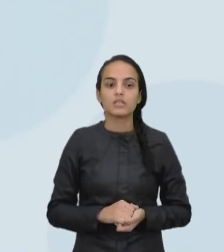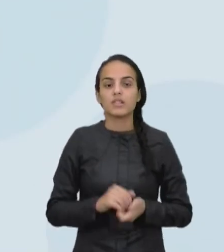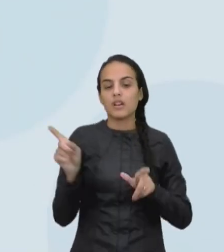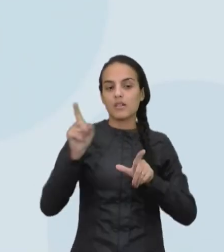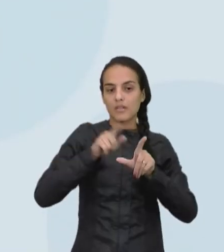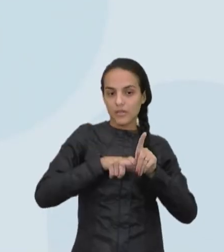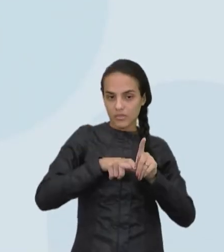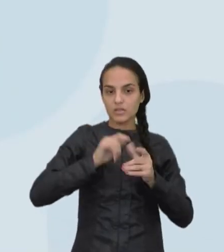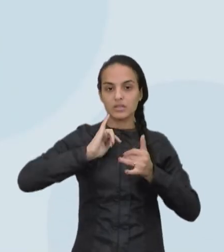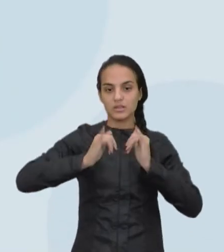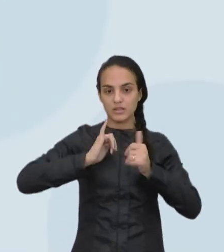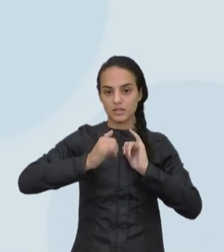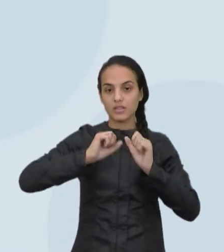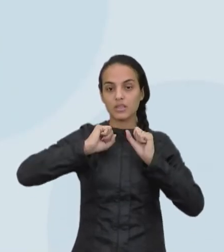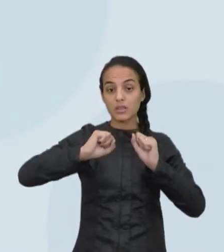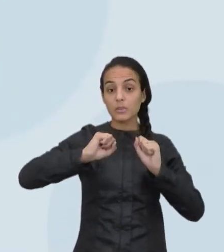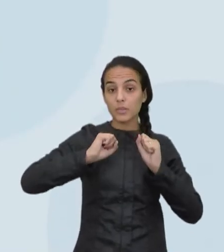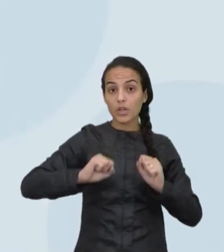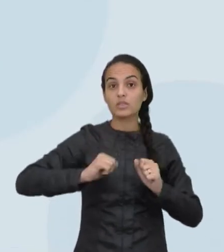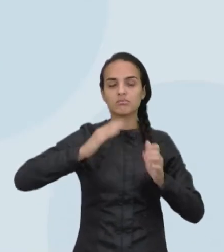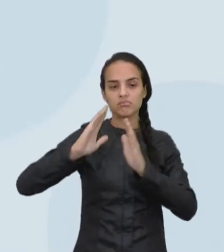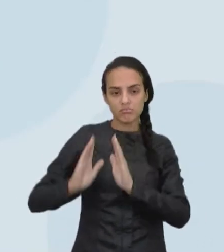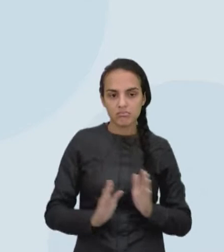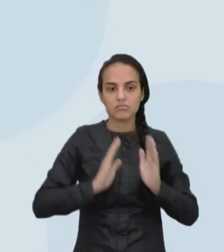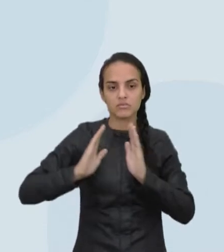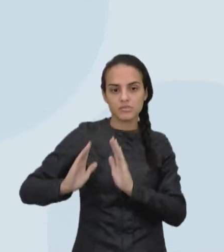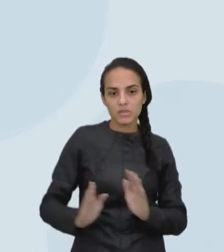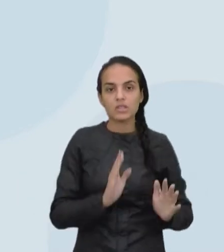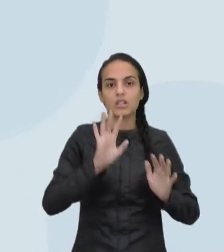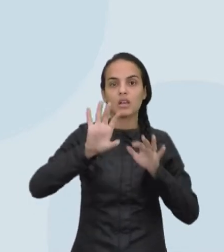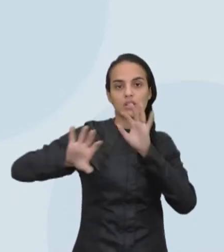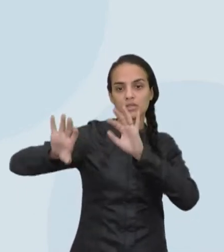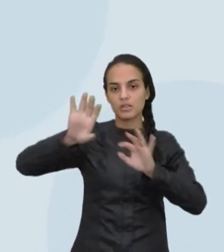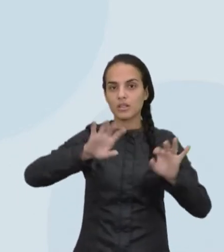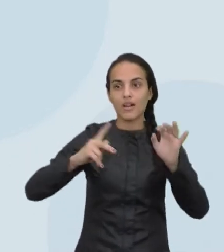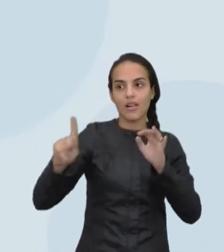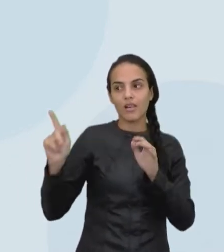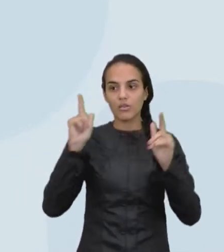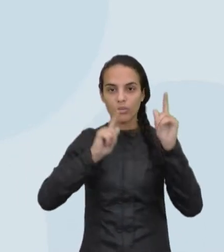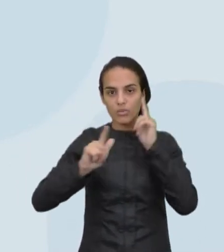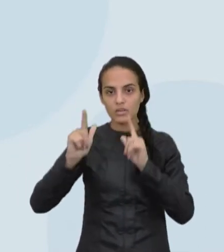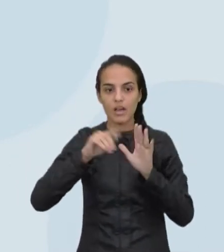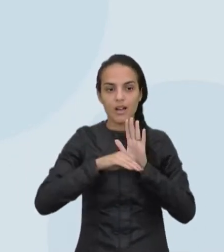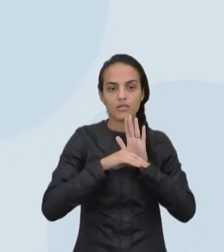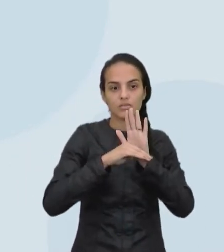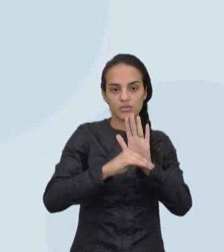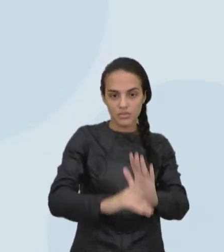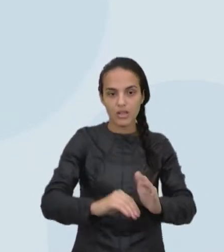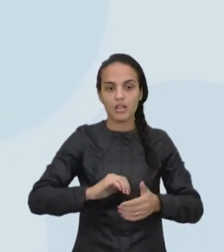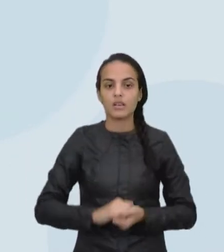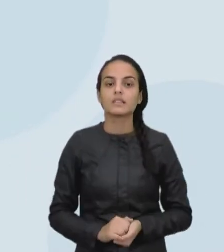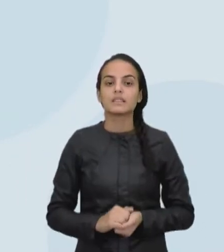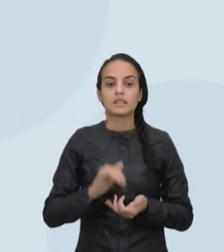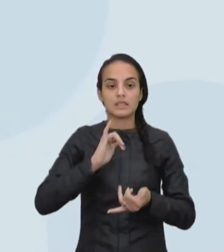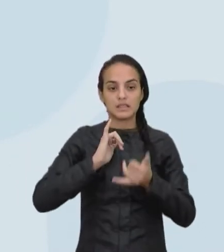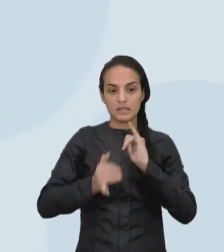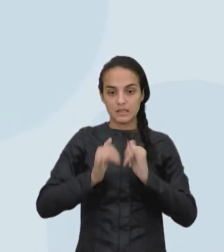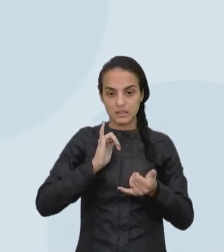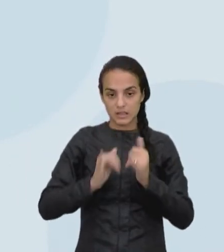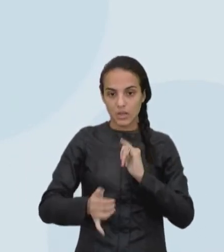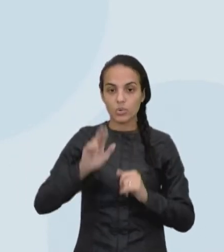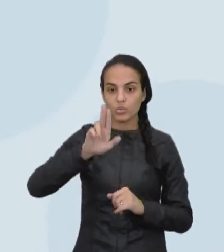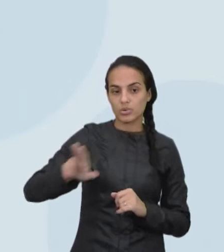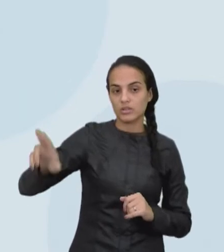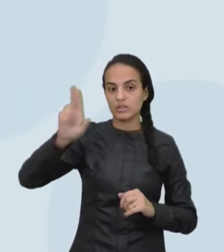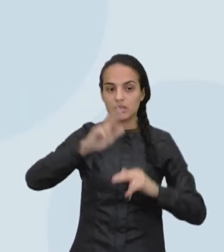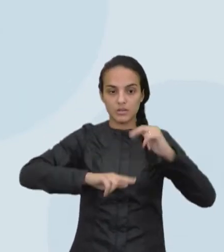de energia que pode ser produzida regionalmente, ela consegue colaborar com a independência energética, né, utilização de